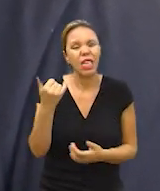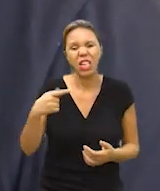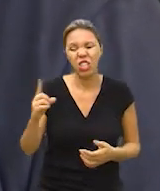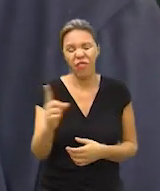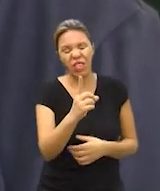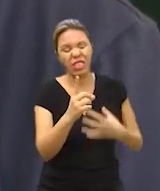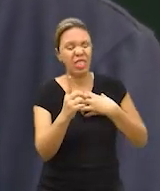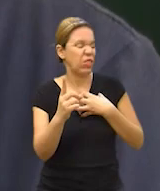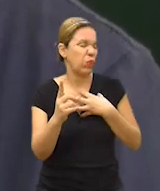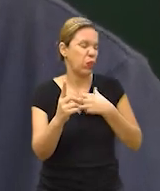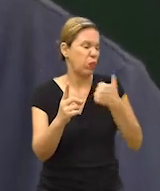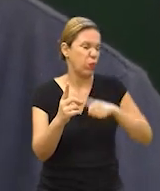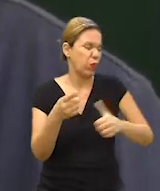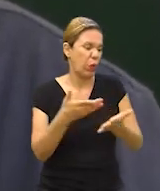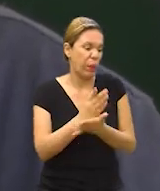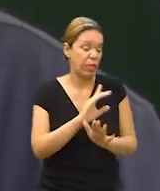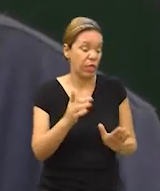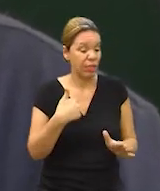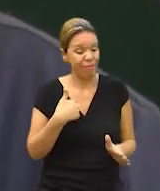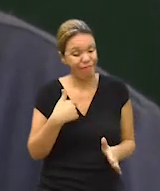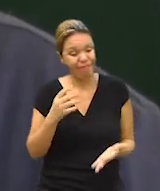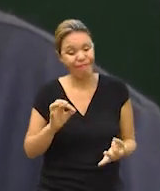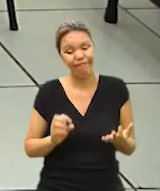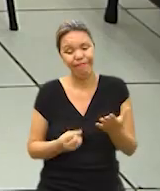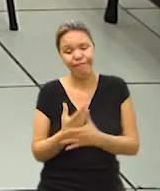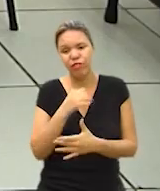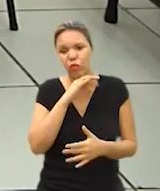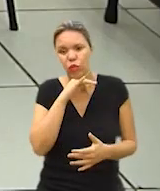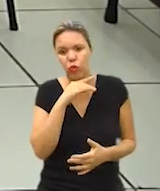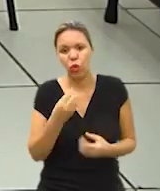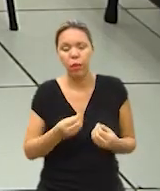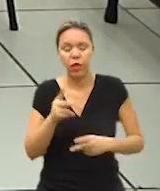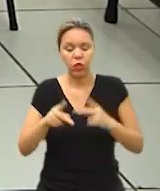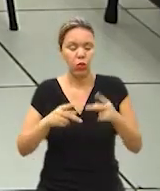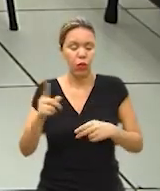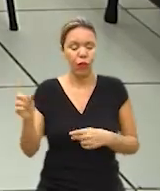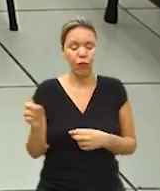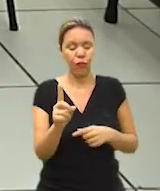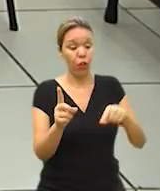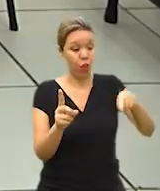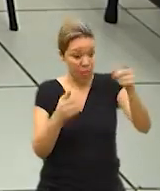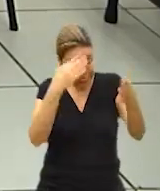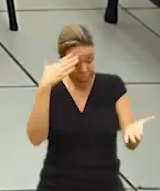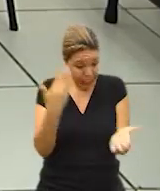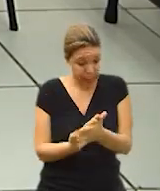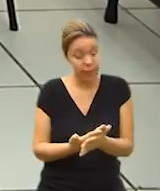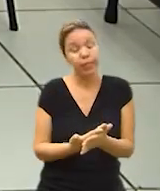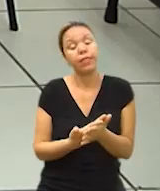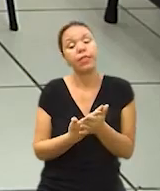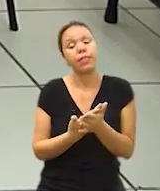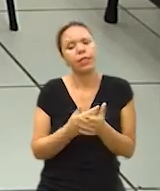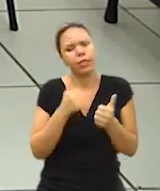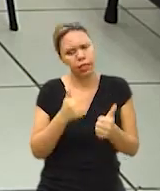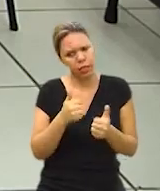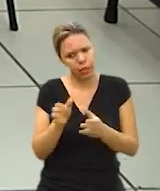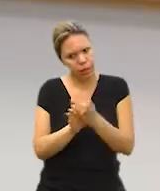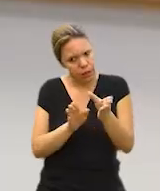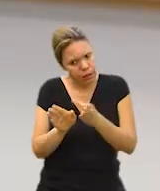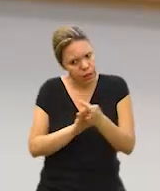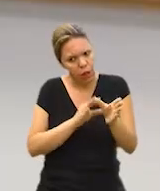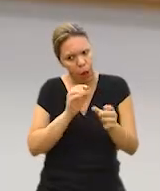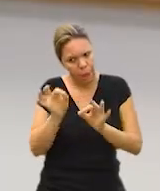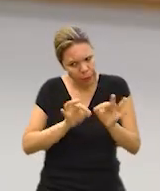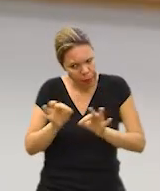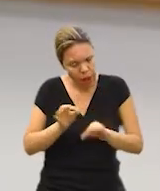derrotado, ele com certeza vai... Não, e qual que é a postura de ah, estou ele aprovado. Tem que acreditar, né? Quando ele está bem orientado, quando ele